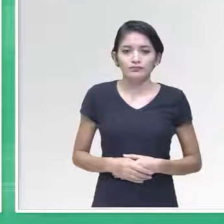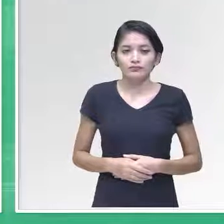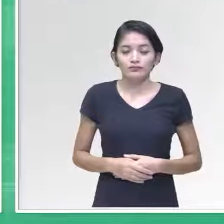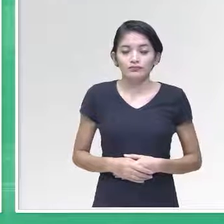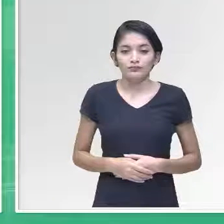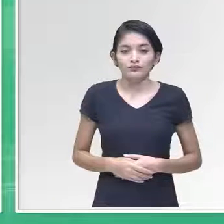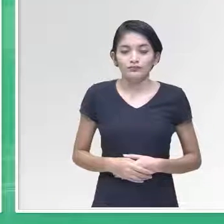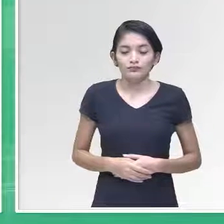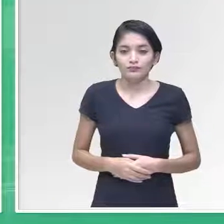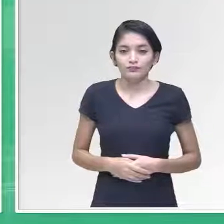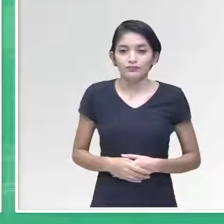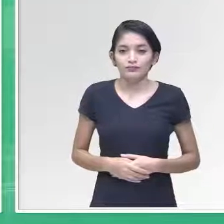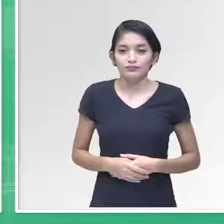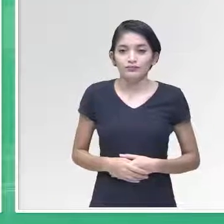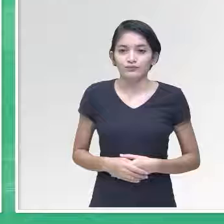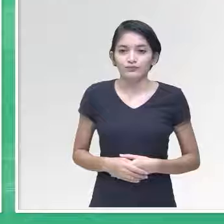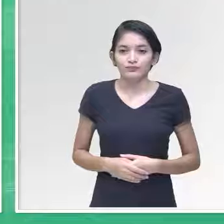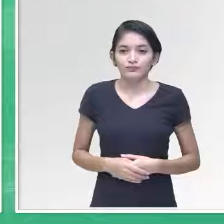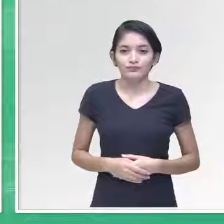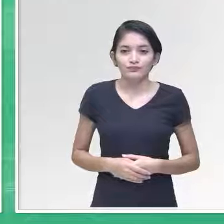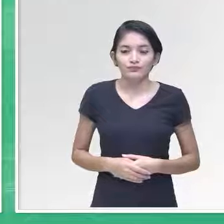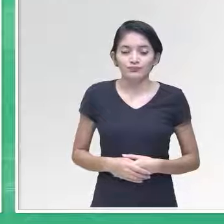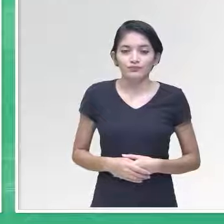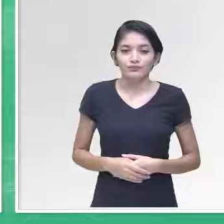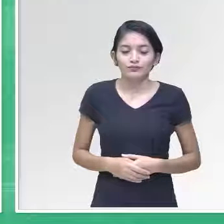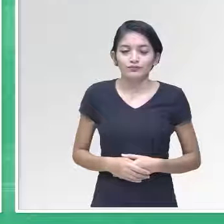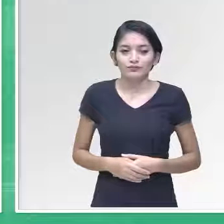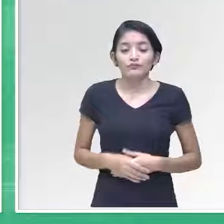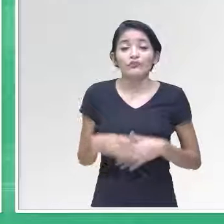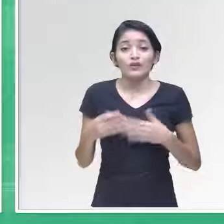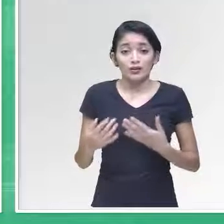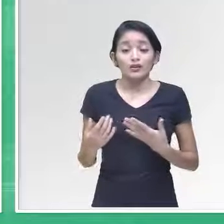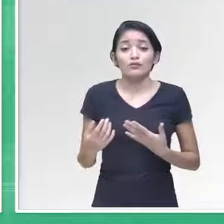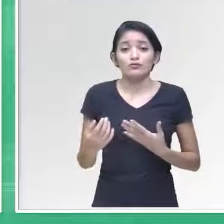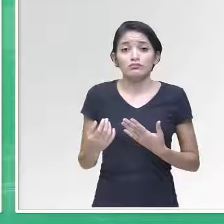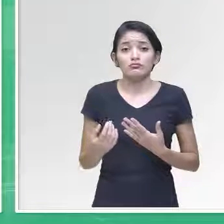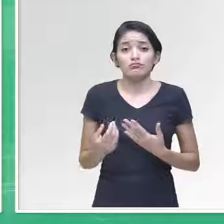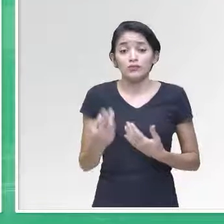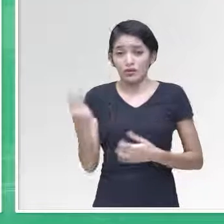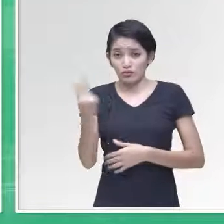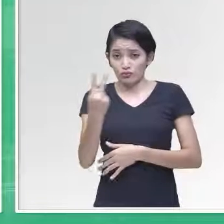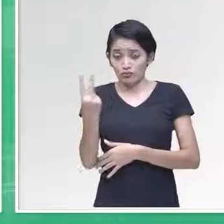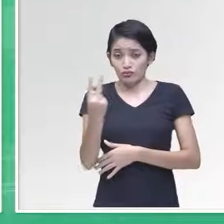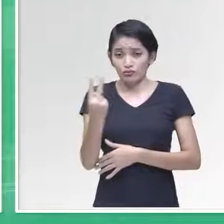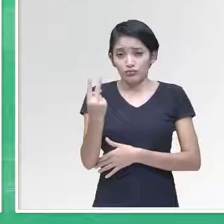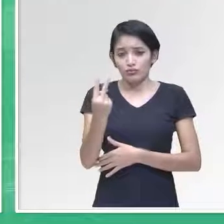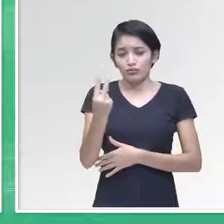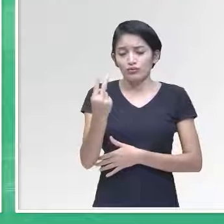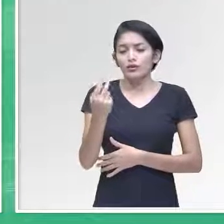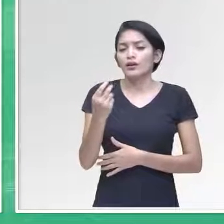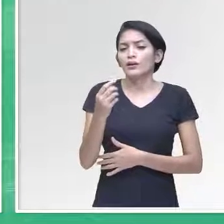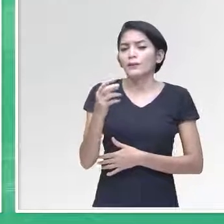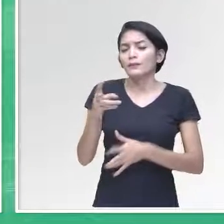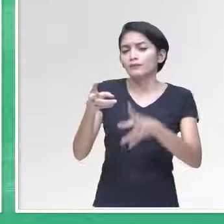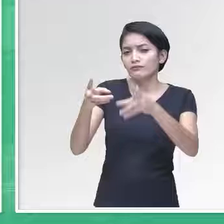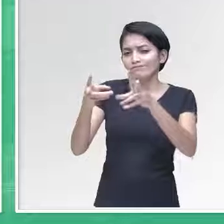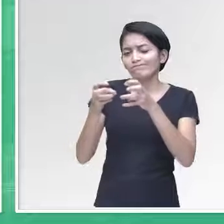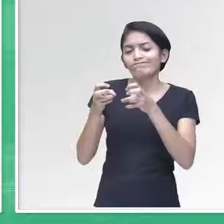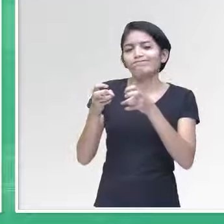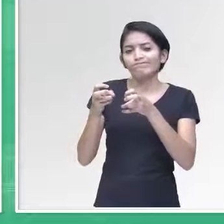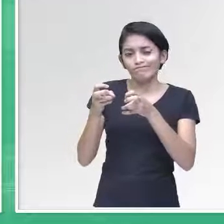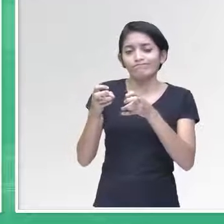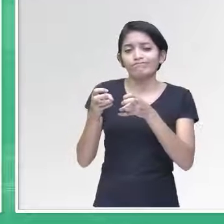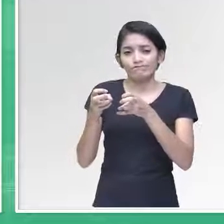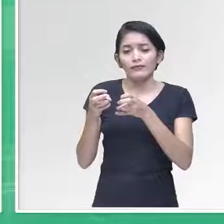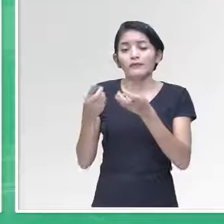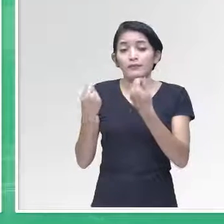Adhesive, eu acho que é isso, está um pouquinho distante aqui. Pois é. Então, nessa situação, vejam, observe, né, que vocês